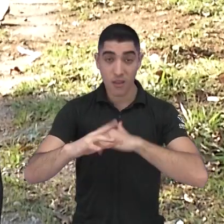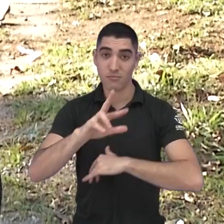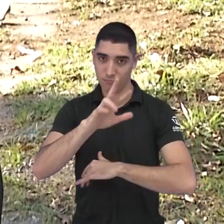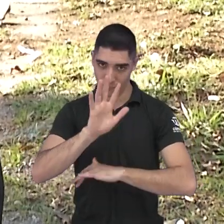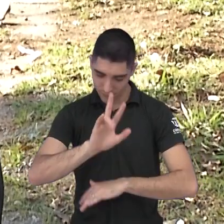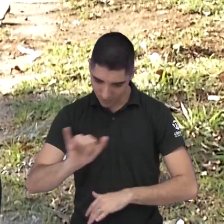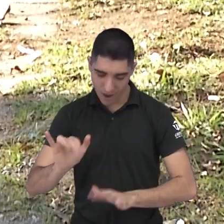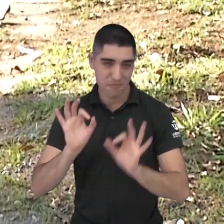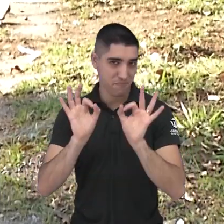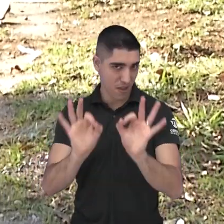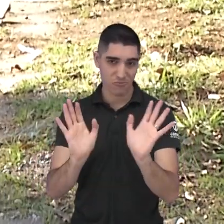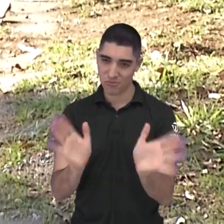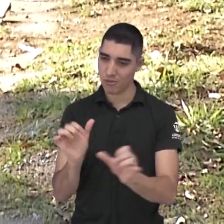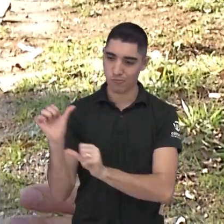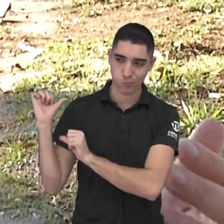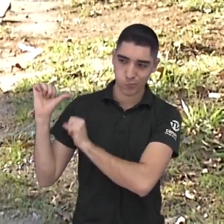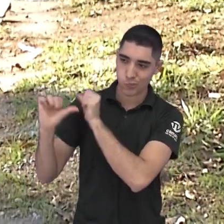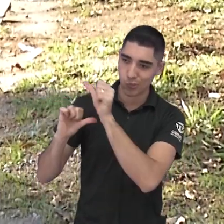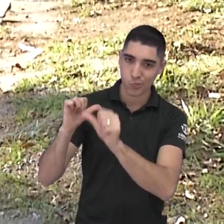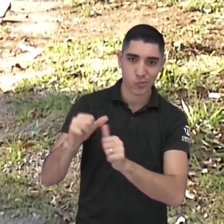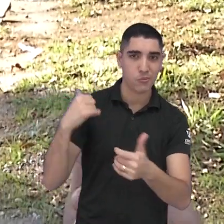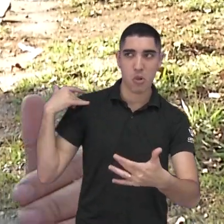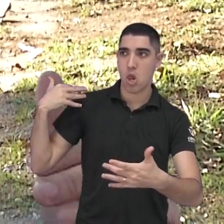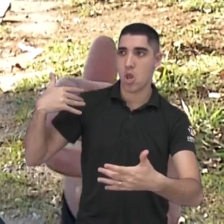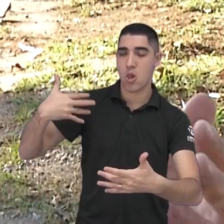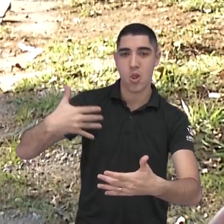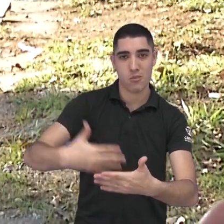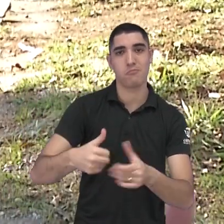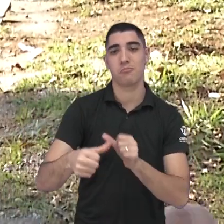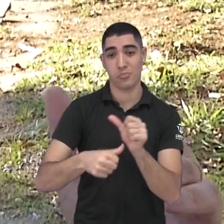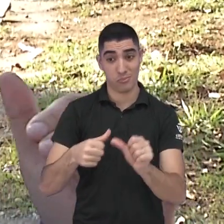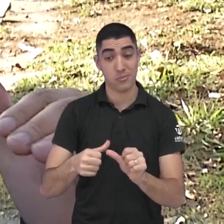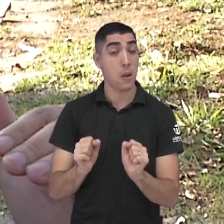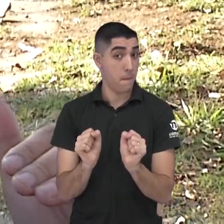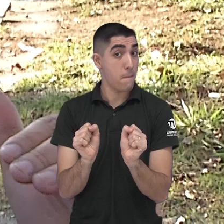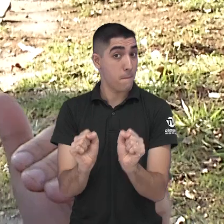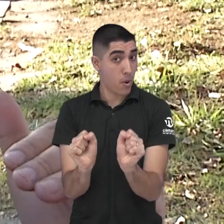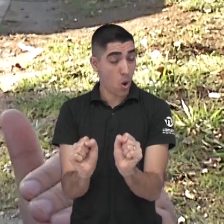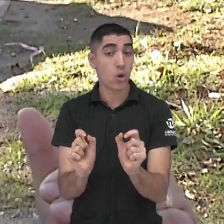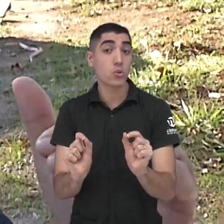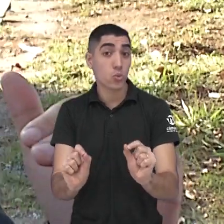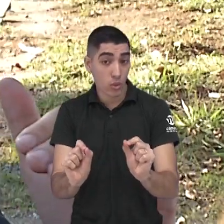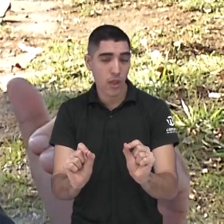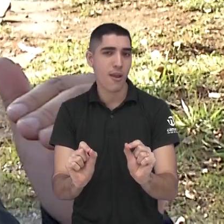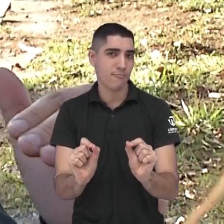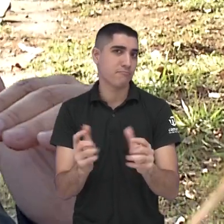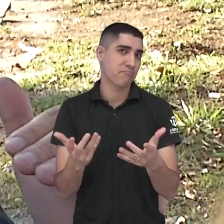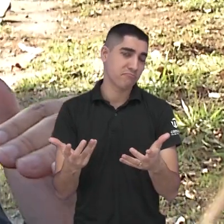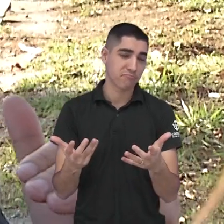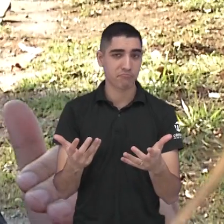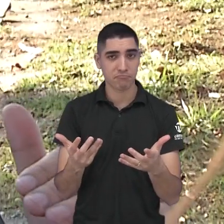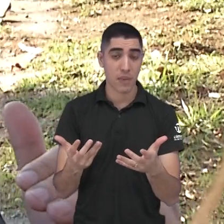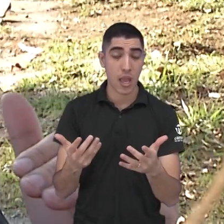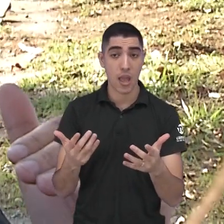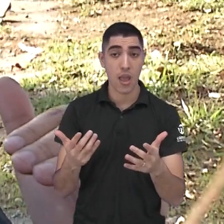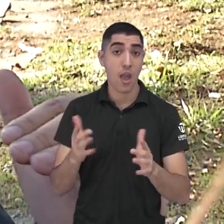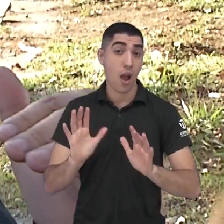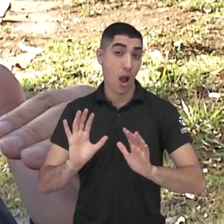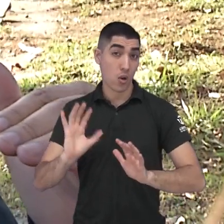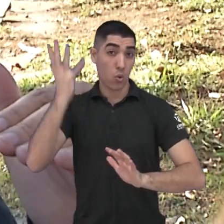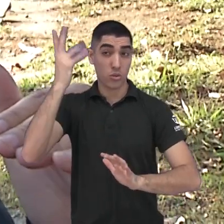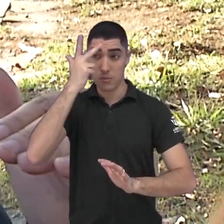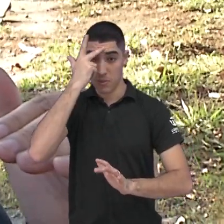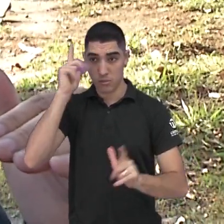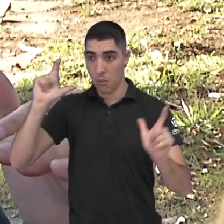sofrer mudanças, ela sofre mudanças com o tempo. Essas mudanças, elas podem sim, em algum momento, ter